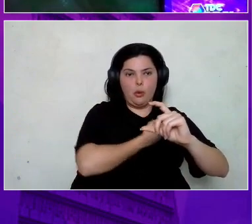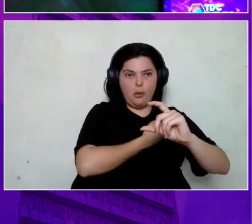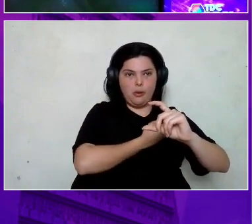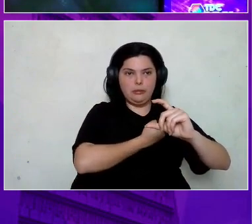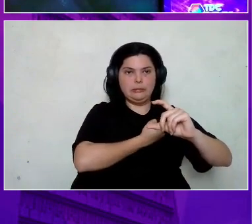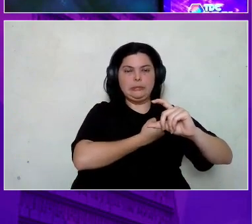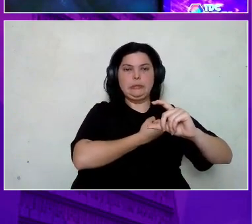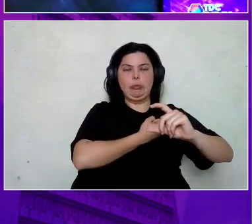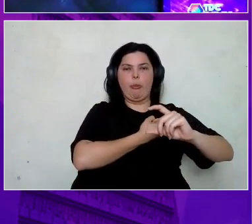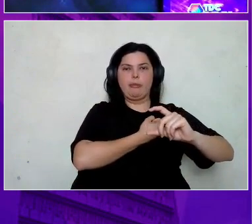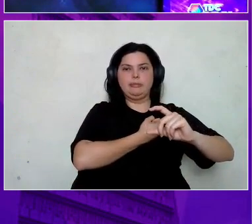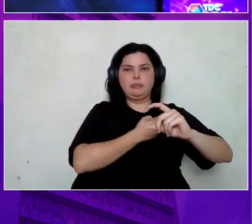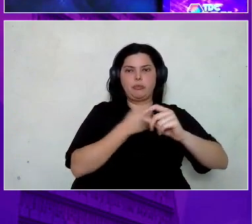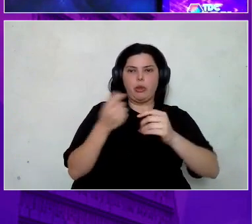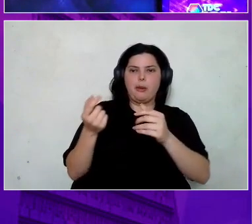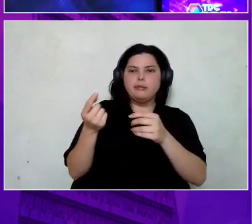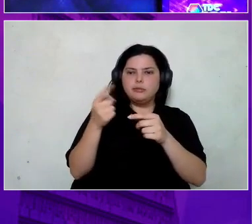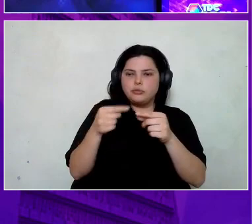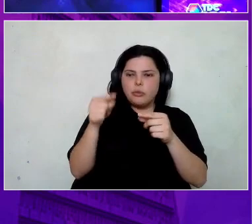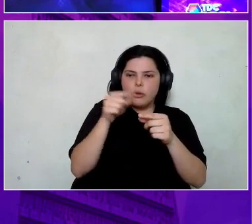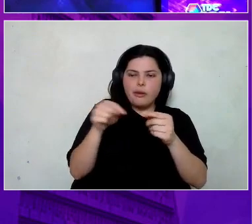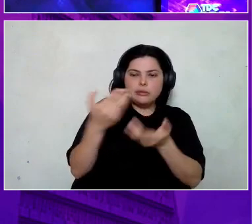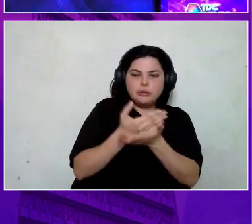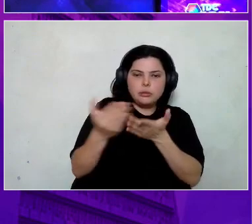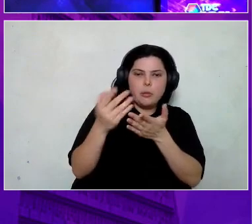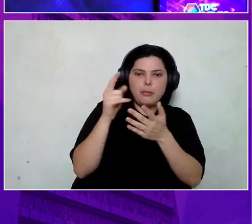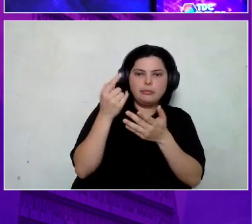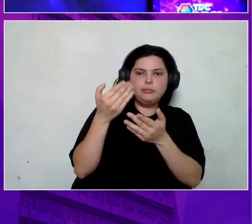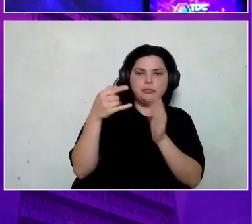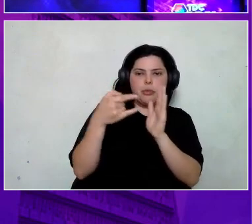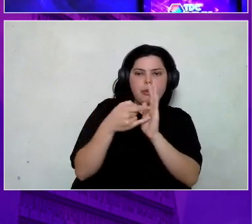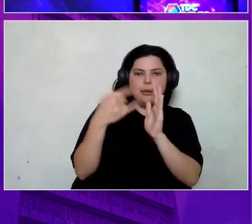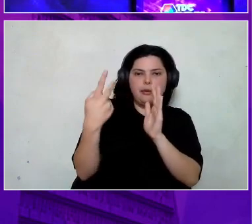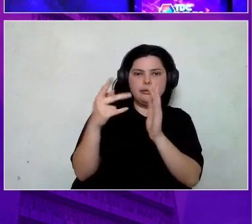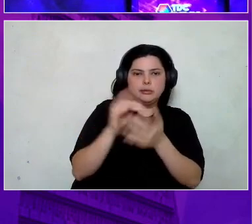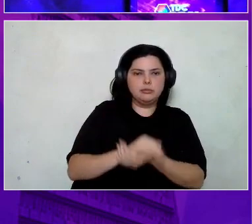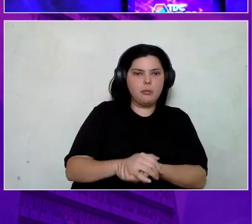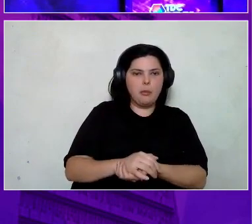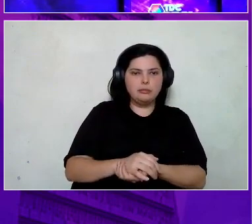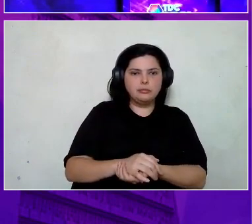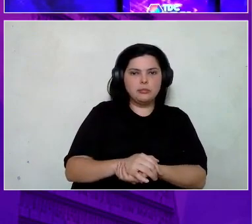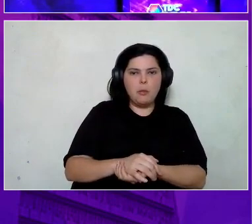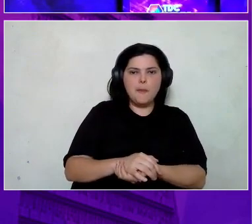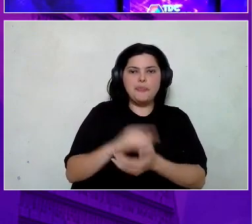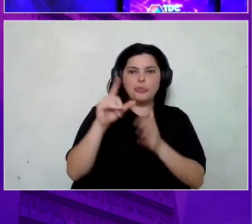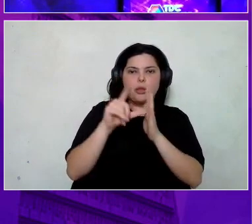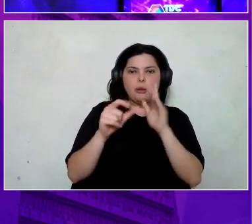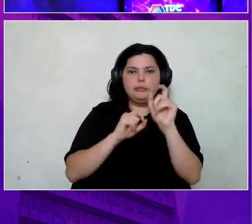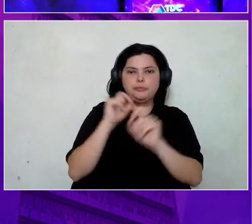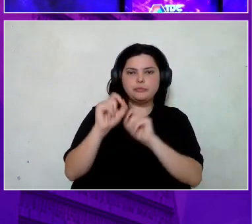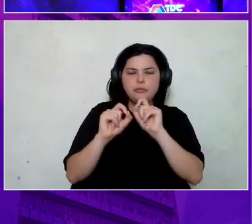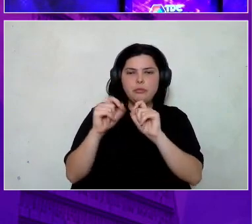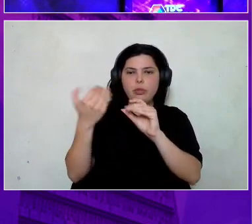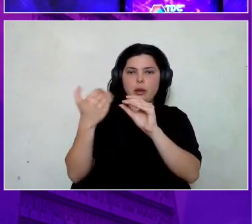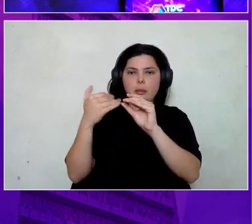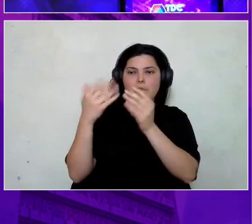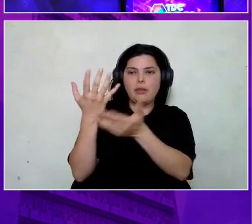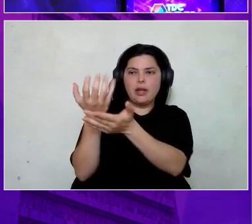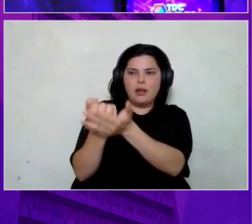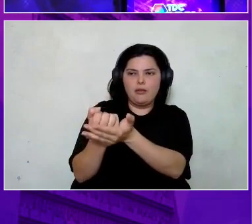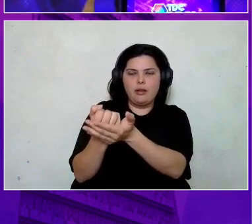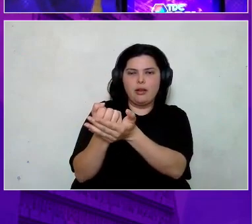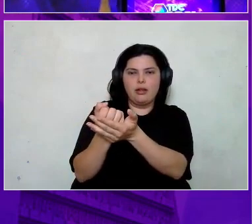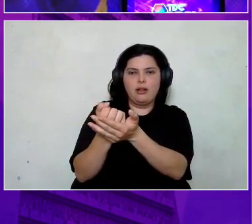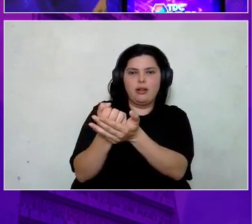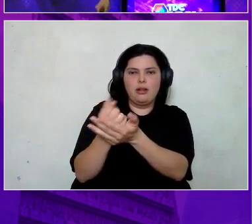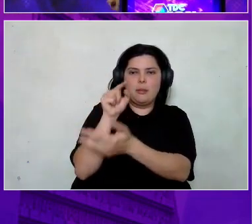fita para o começo, digitava seu programa e depois você mandava gravar. E aí dava REC